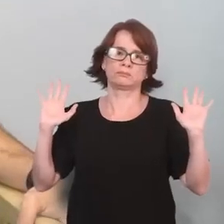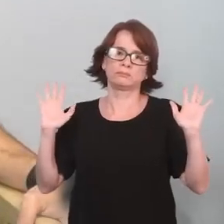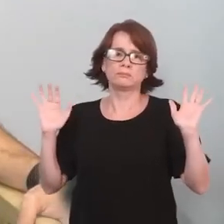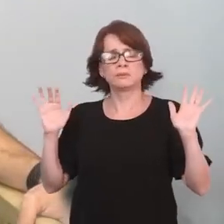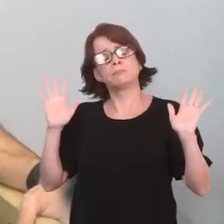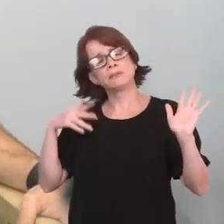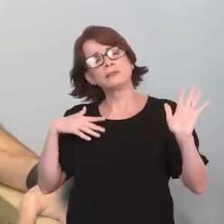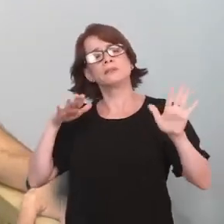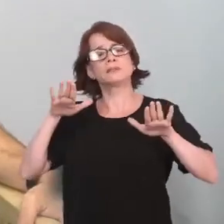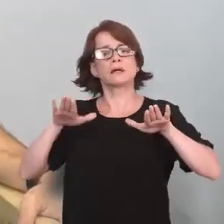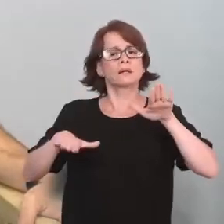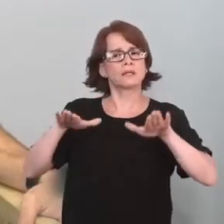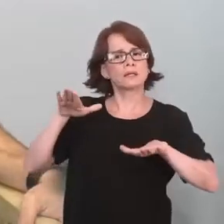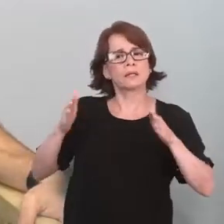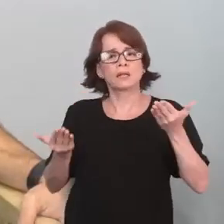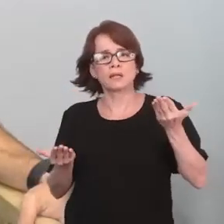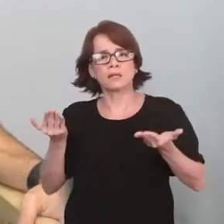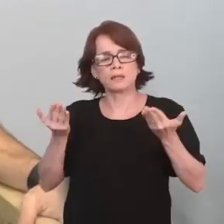Ok.